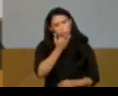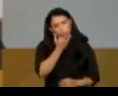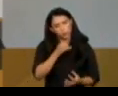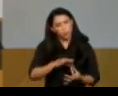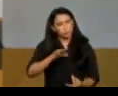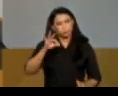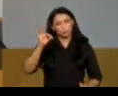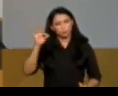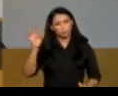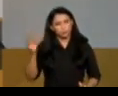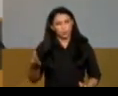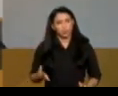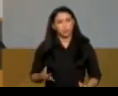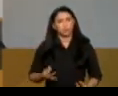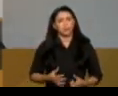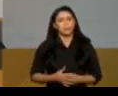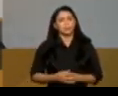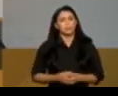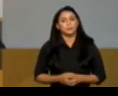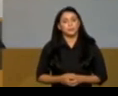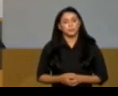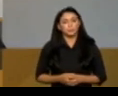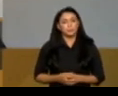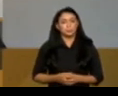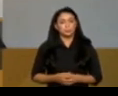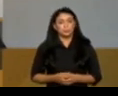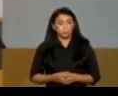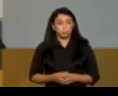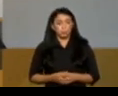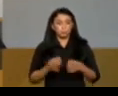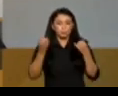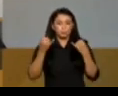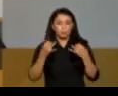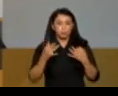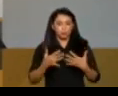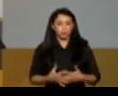se apresenta disfarçado sob o capuz da legalidade e do interesse público.